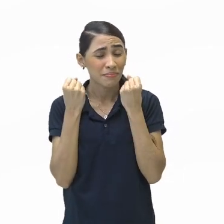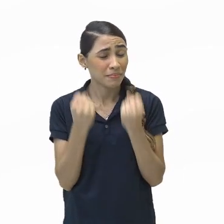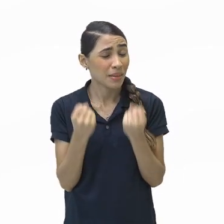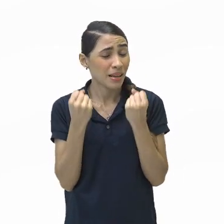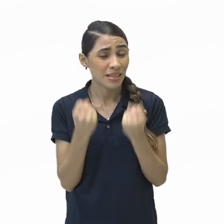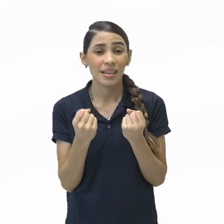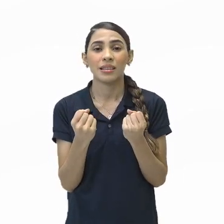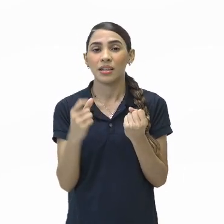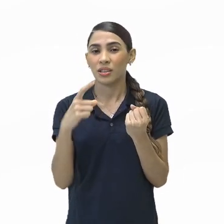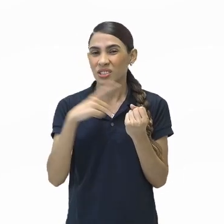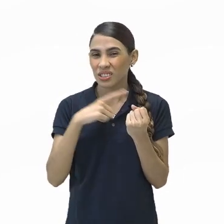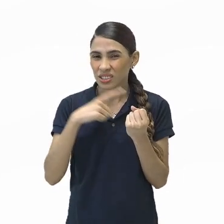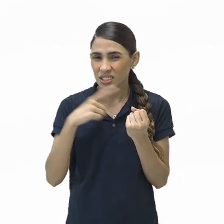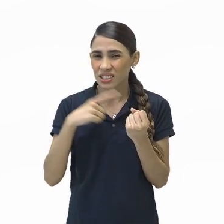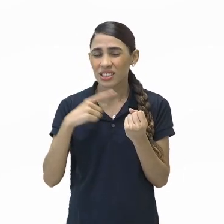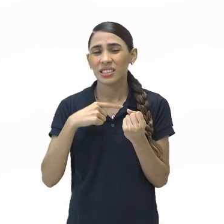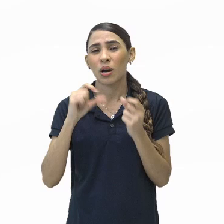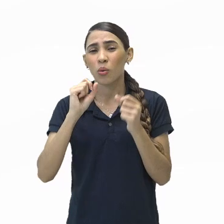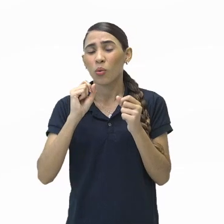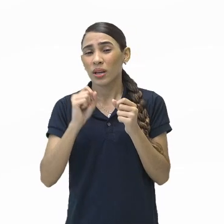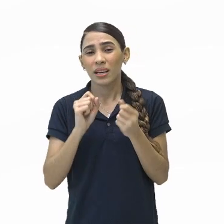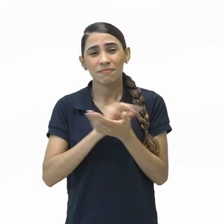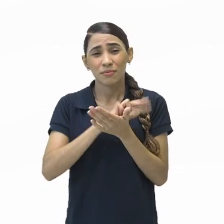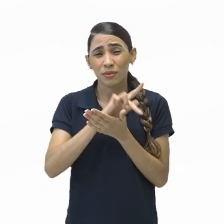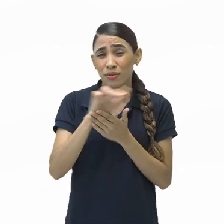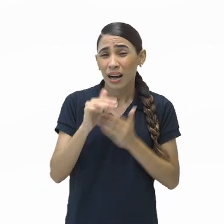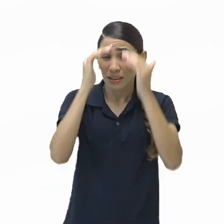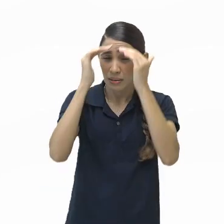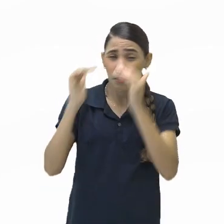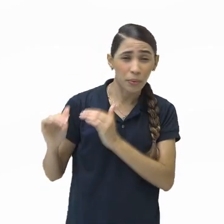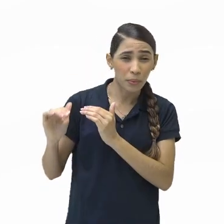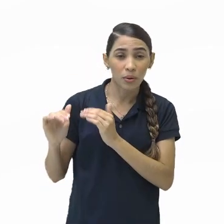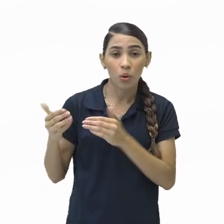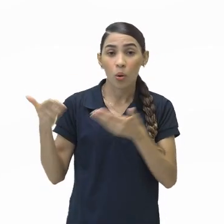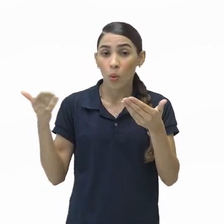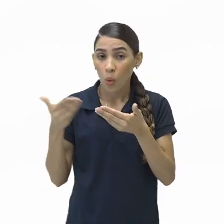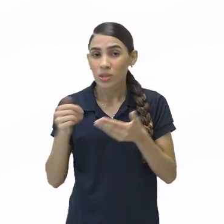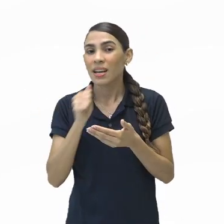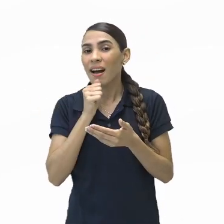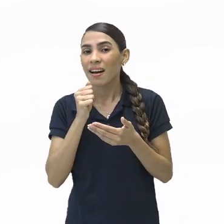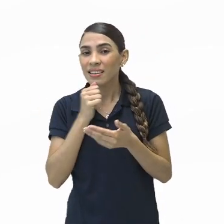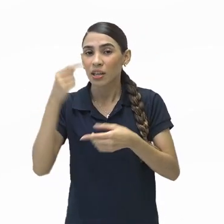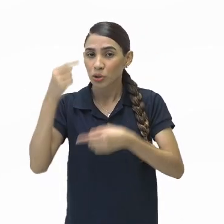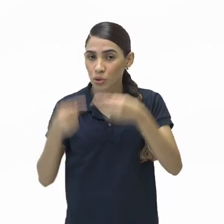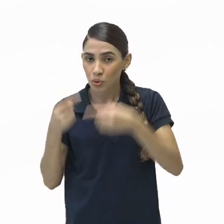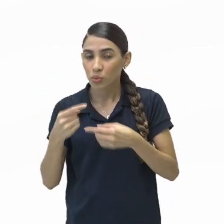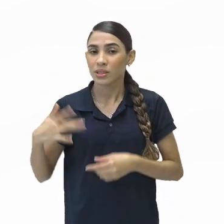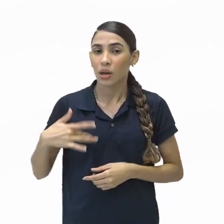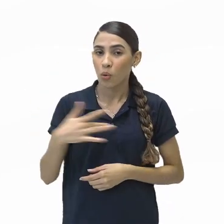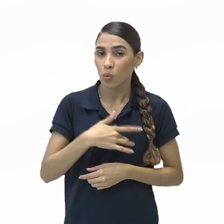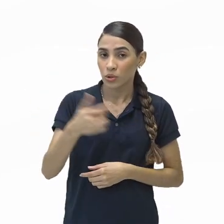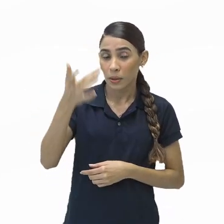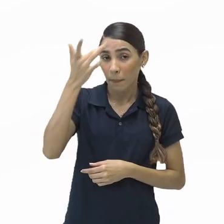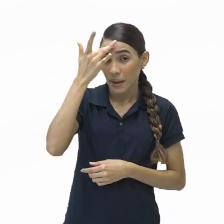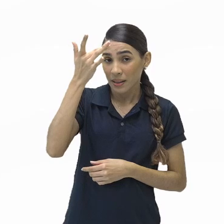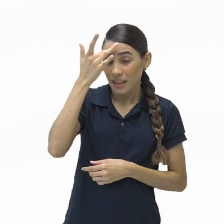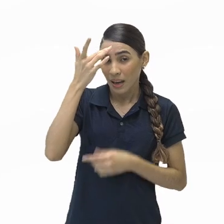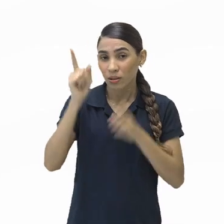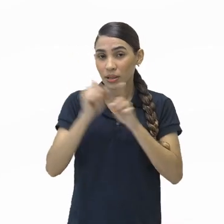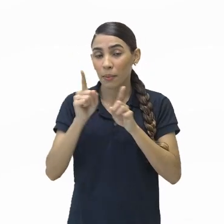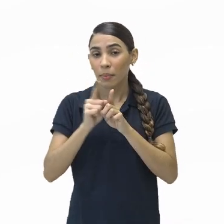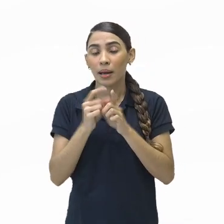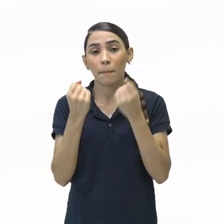né? Existiam muitos abusos. Se hoje em dia se discute muito a questão da saúde mental, do excesso de trabalho,